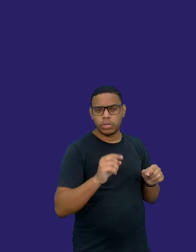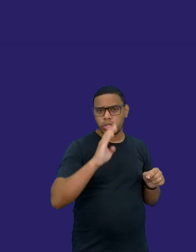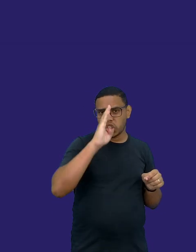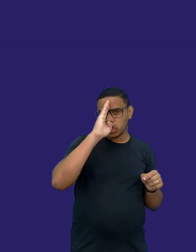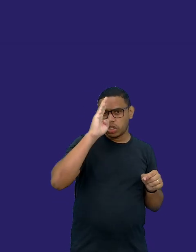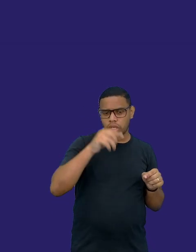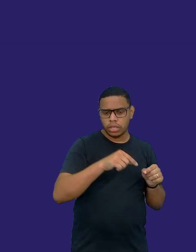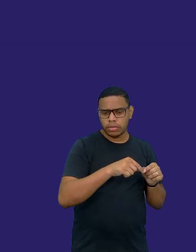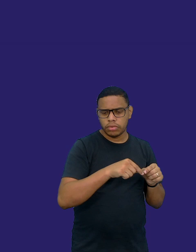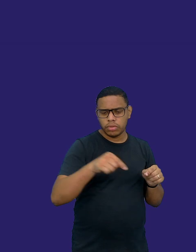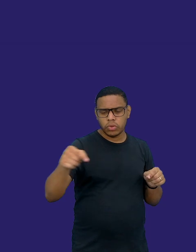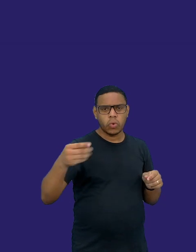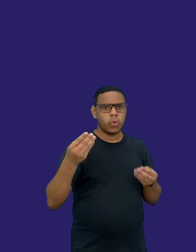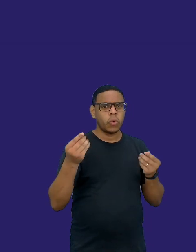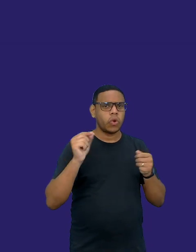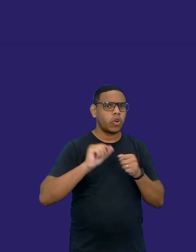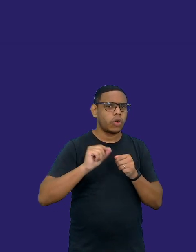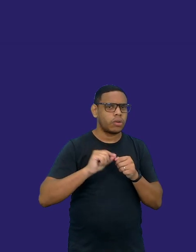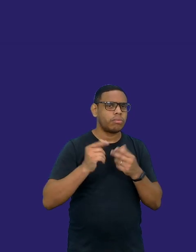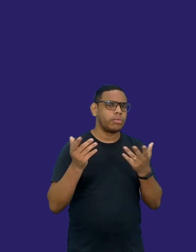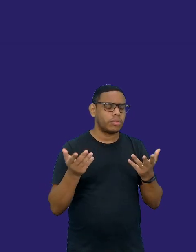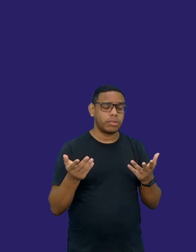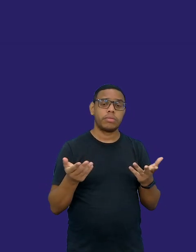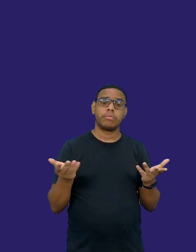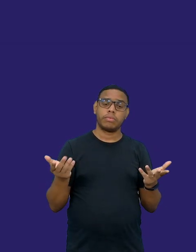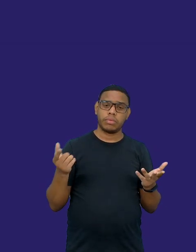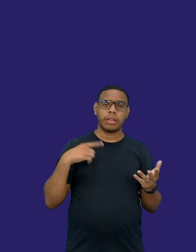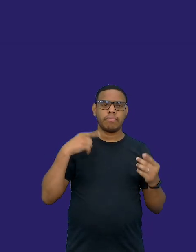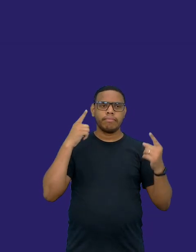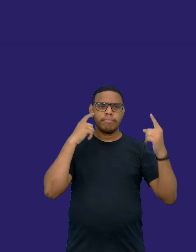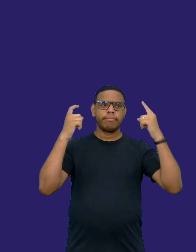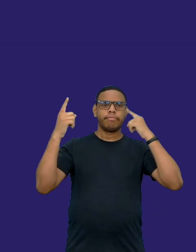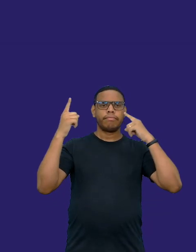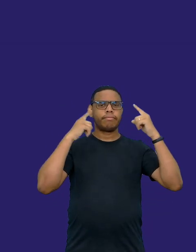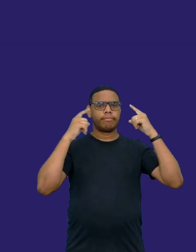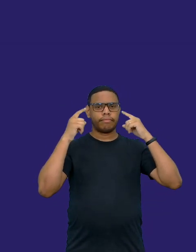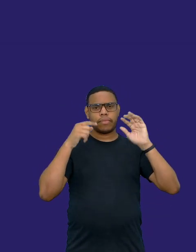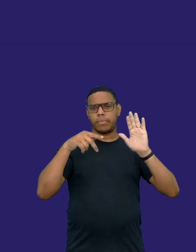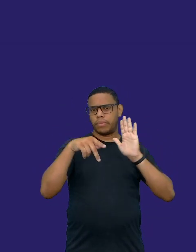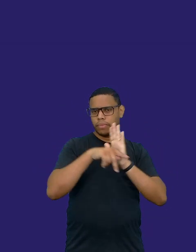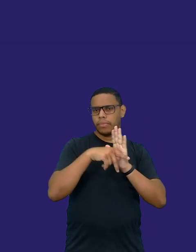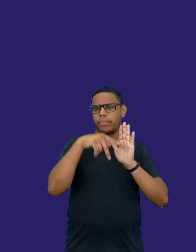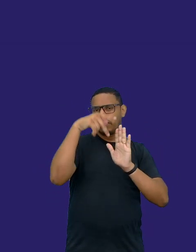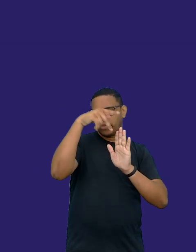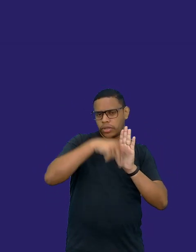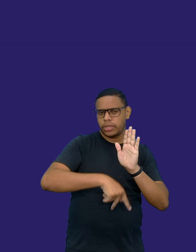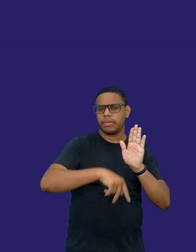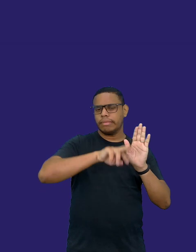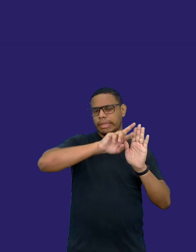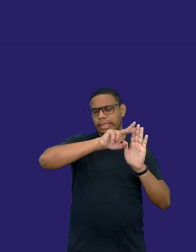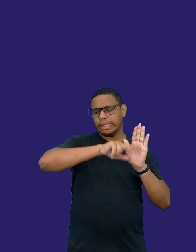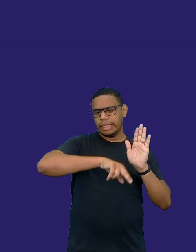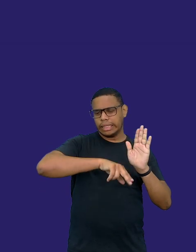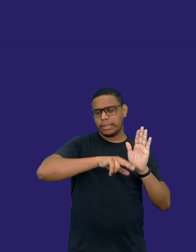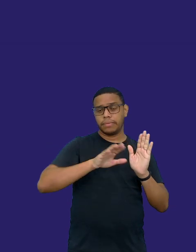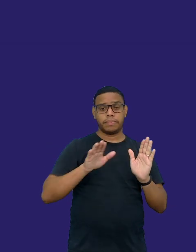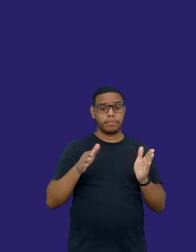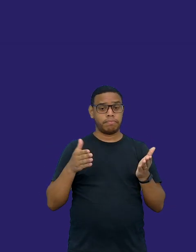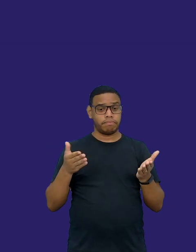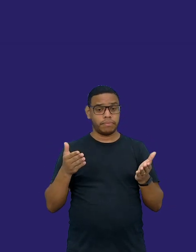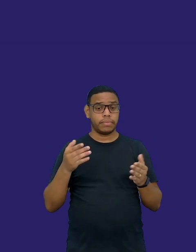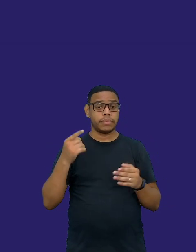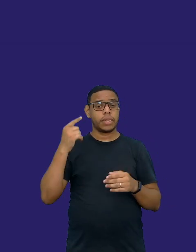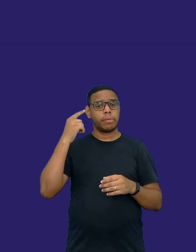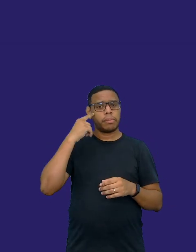a quadra, como que eu faço? Né? Então, daí são as ideias para um bom projeto, tá, gente? Aí vem